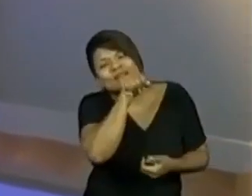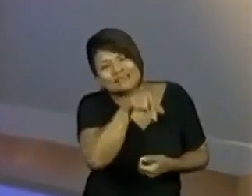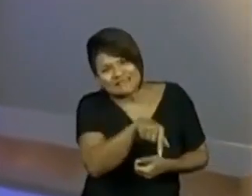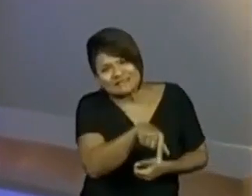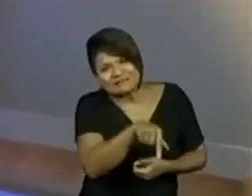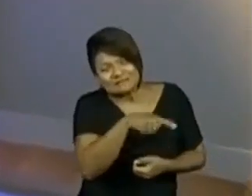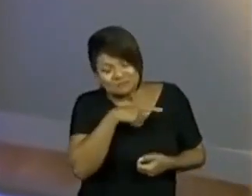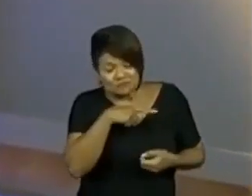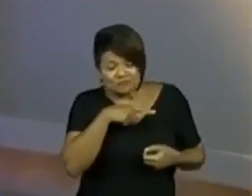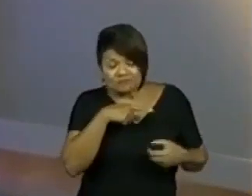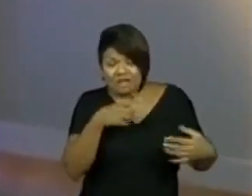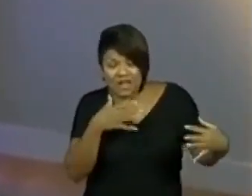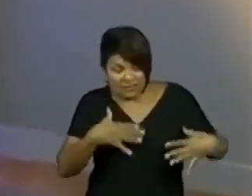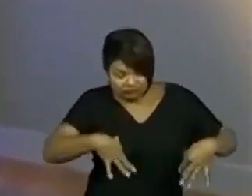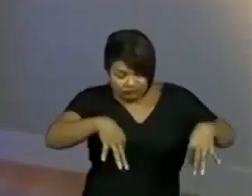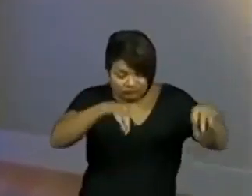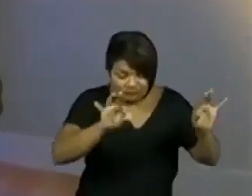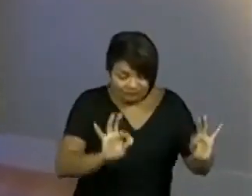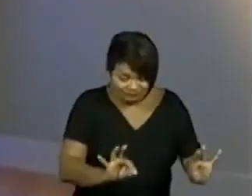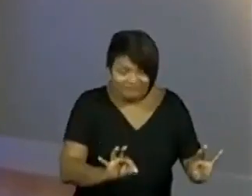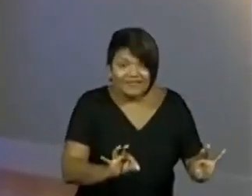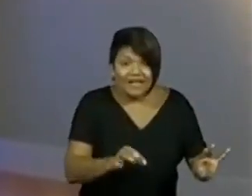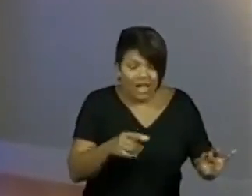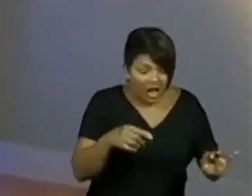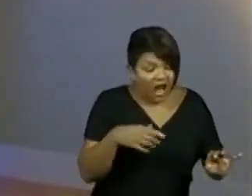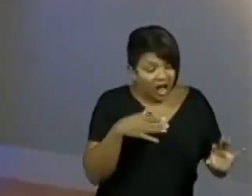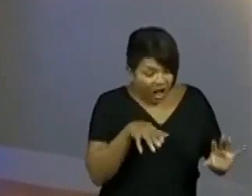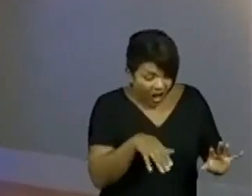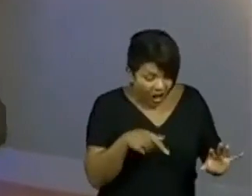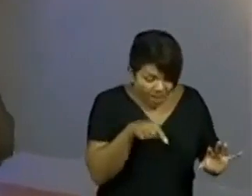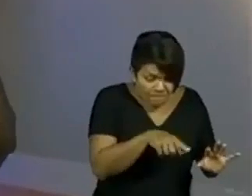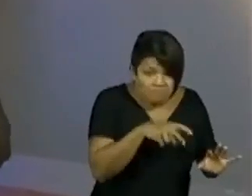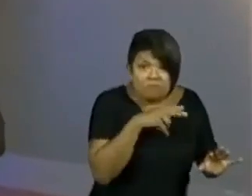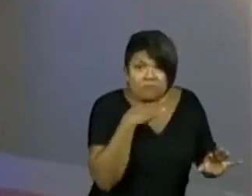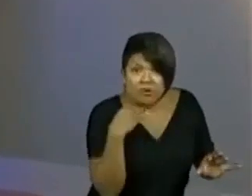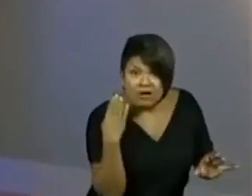Mantos que os mais novos tornavam a emprestar.